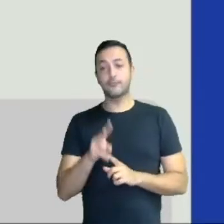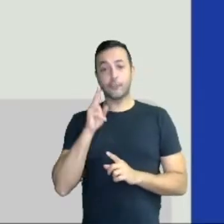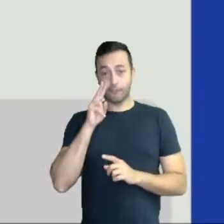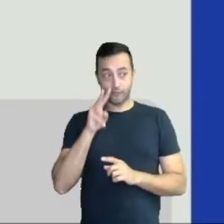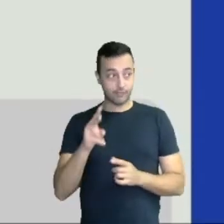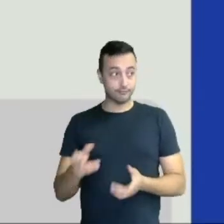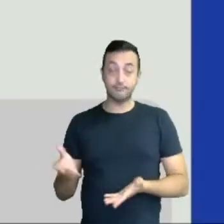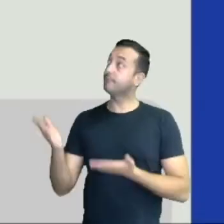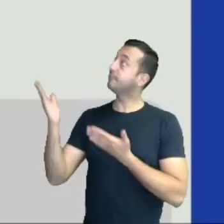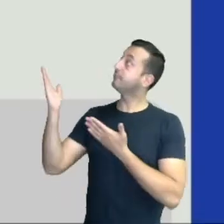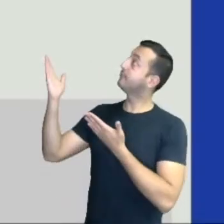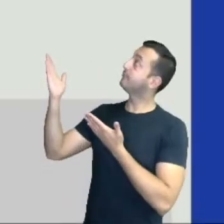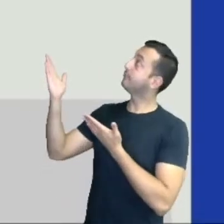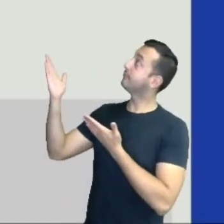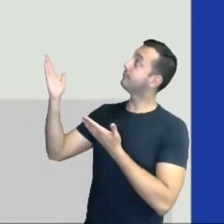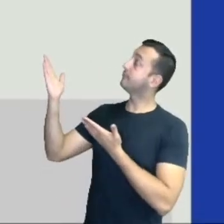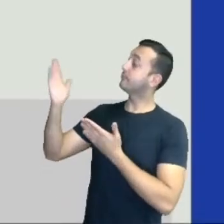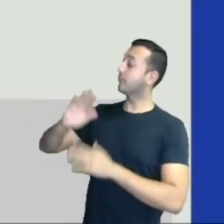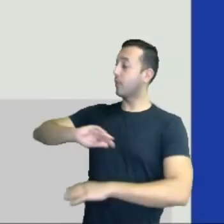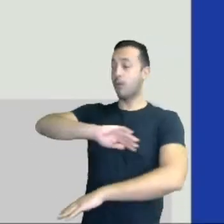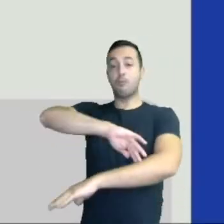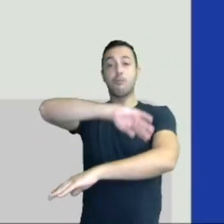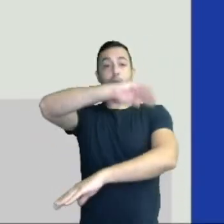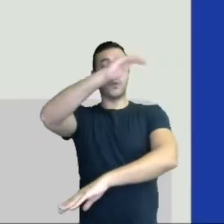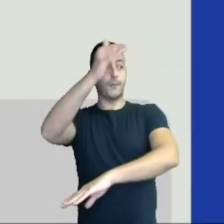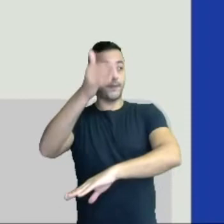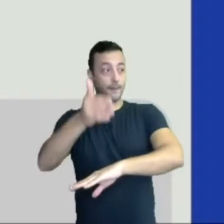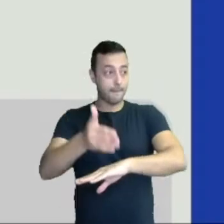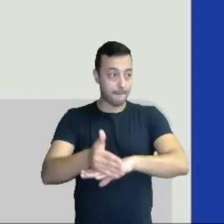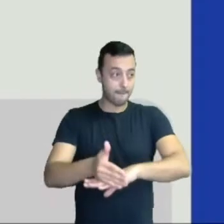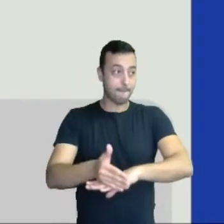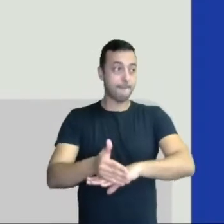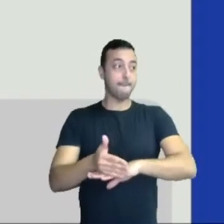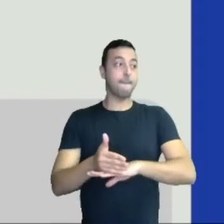para todo mundo ver. Olha aí as montanhas,